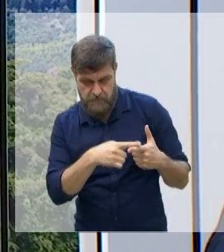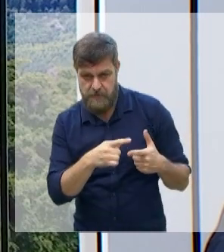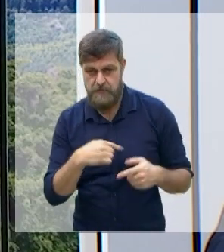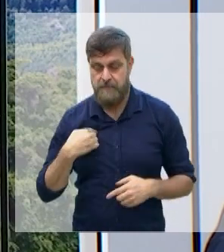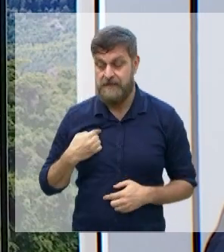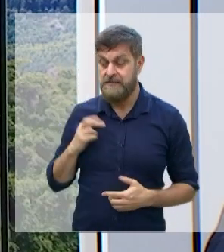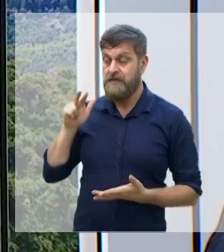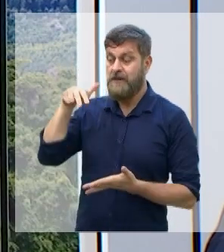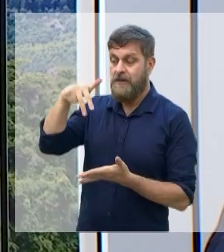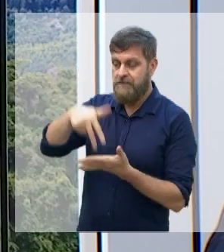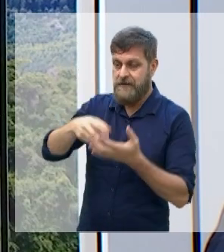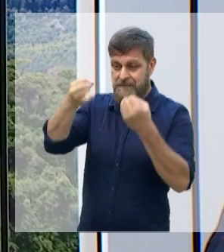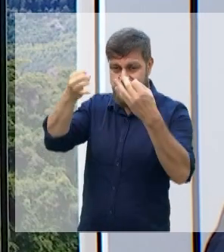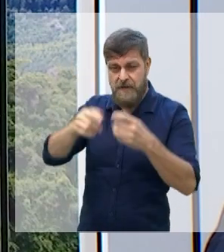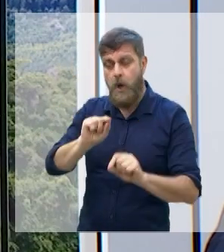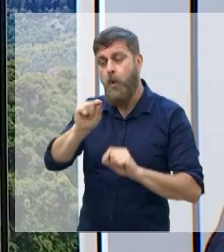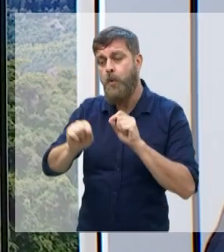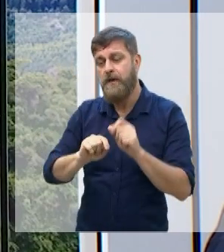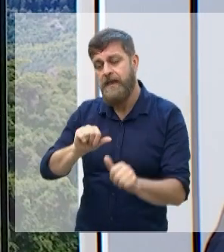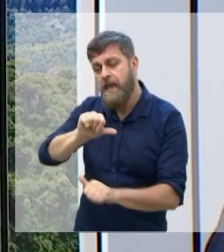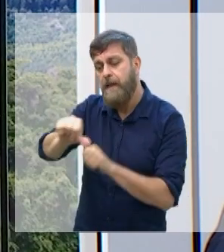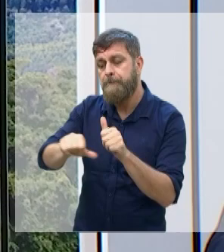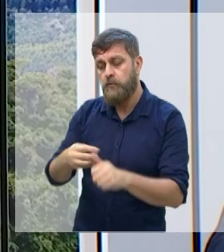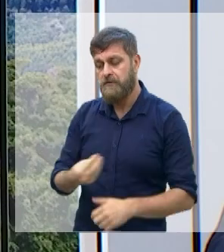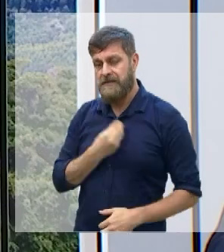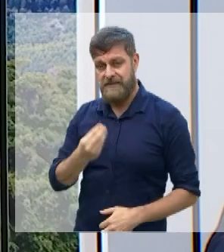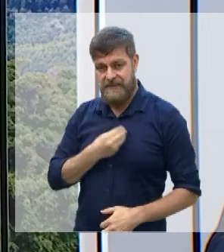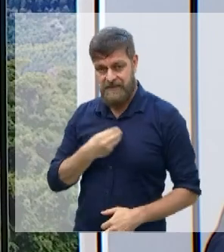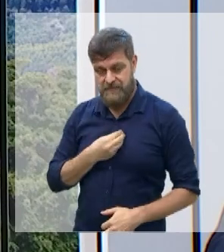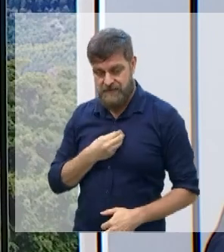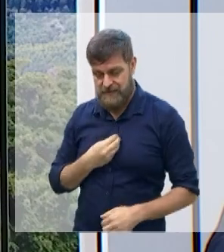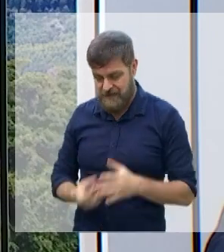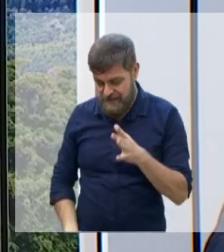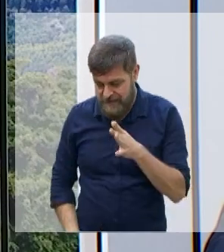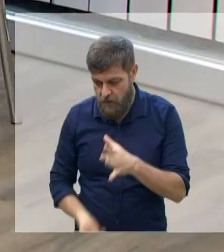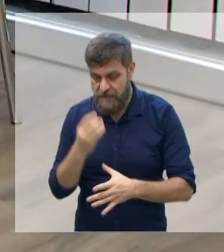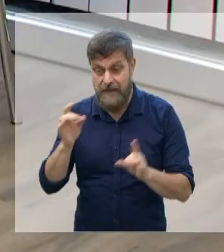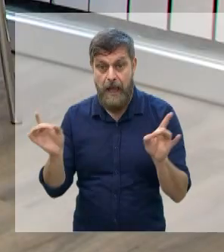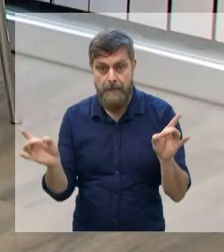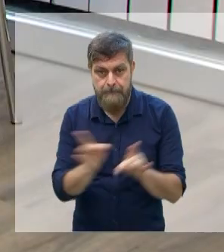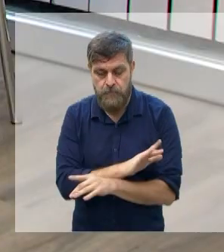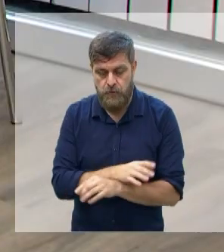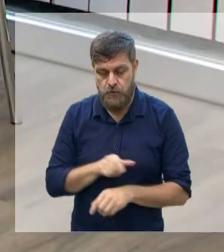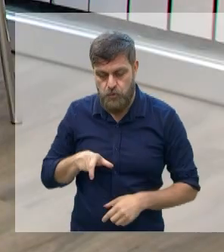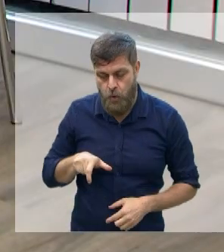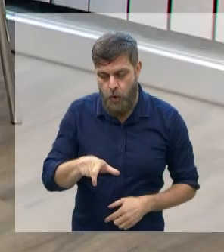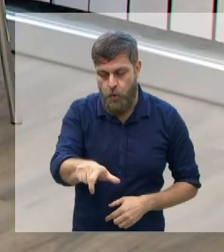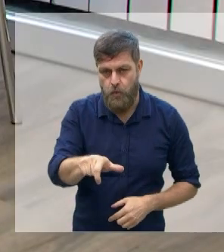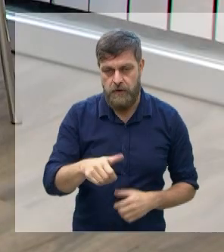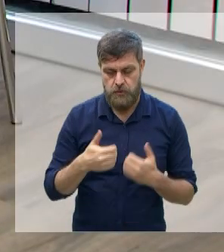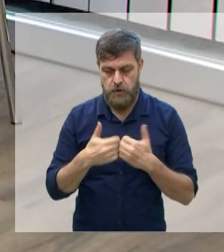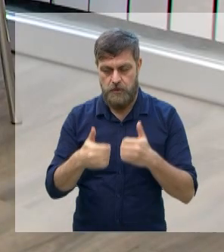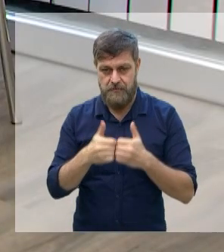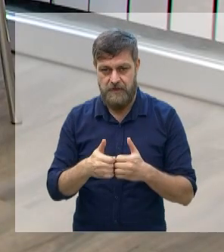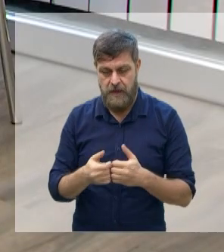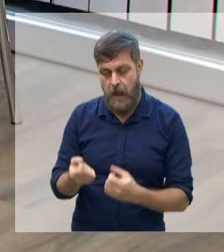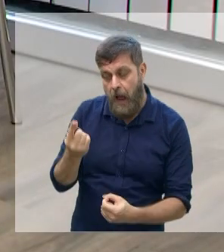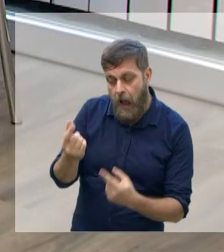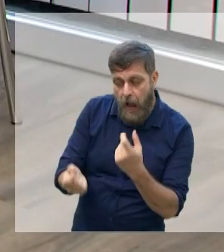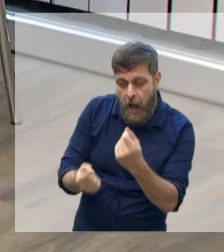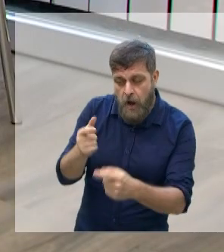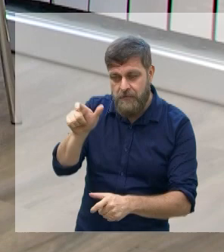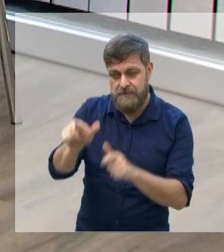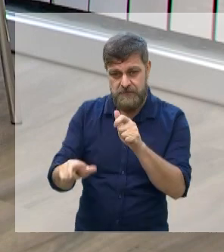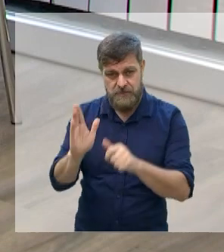para falar do que vai mudar na vida deles com a chegada do brt lá ea recepção alguns deles até já tinha